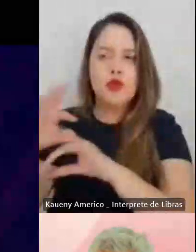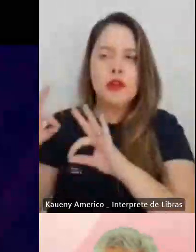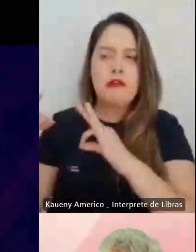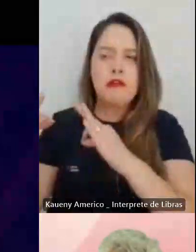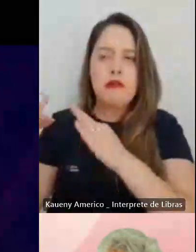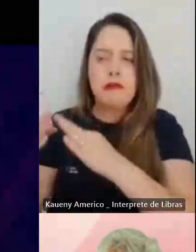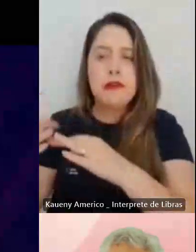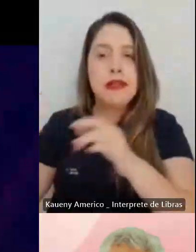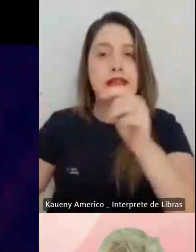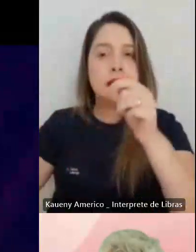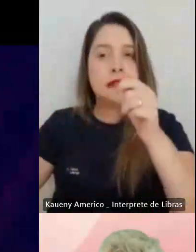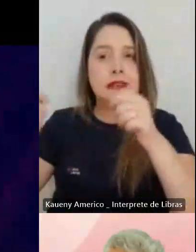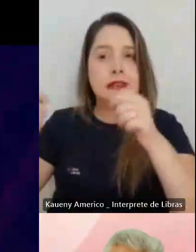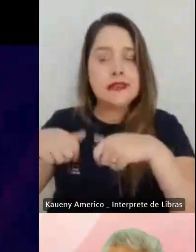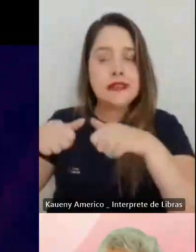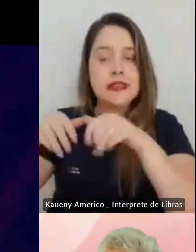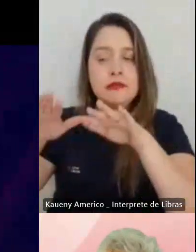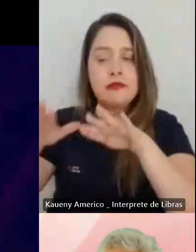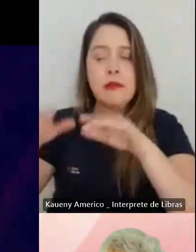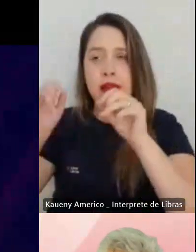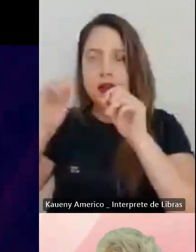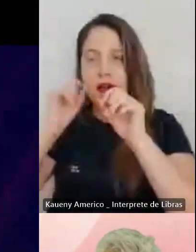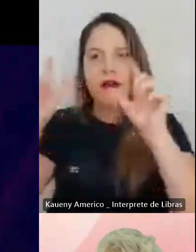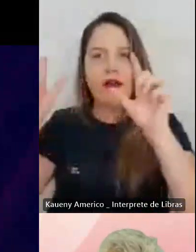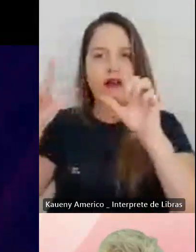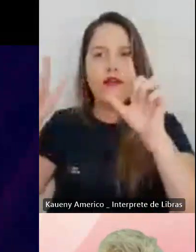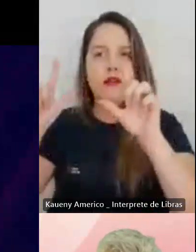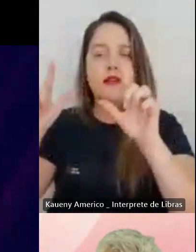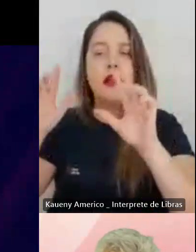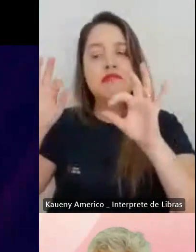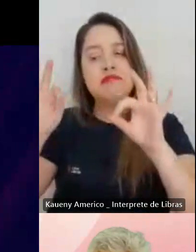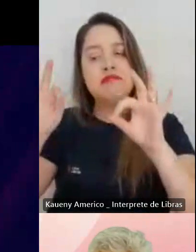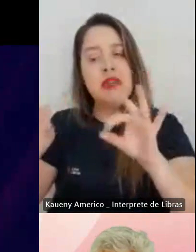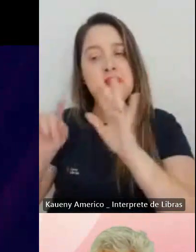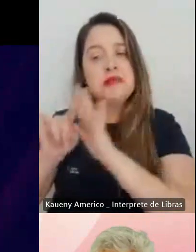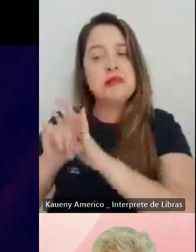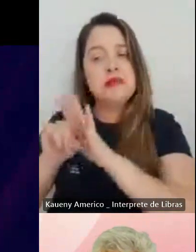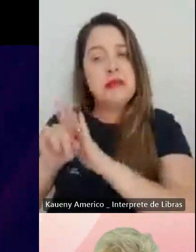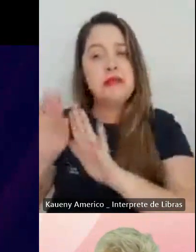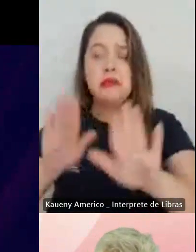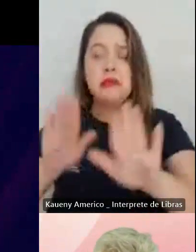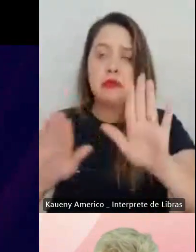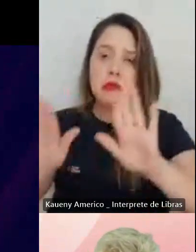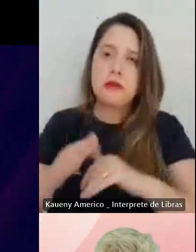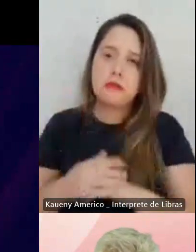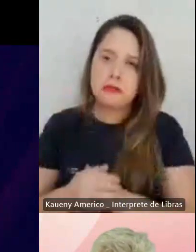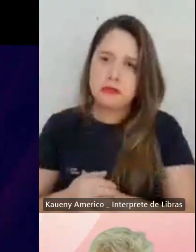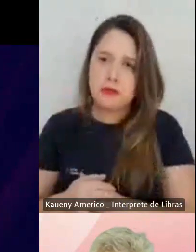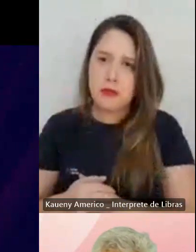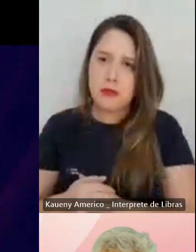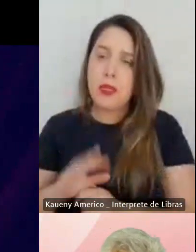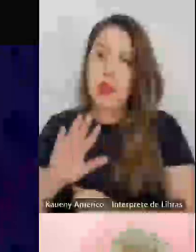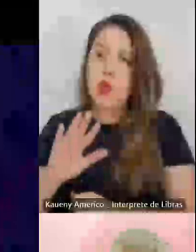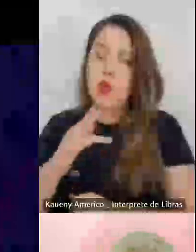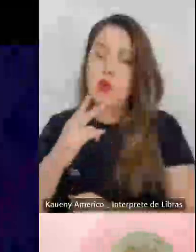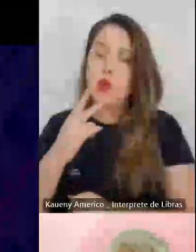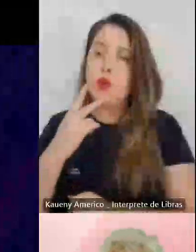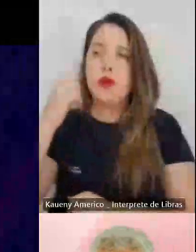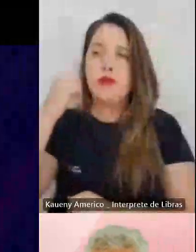necessidade de ficar mais atento a certos exames, a certos cuidados. Quando a gente pensar